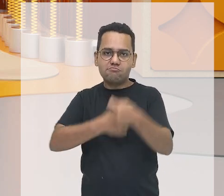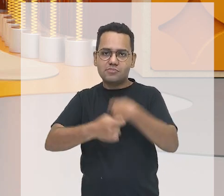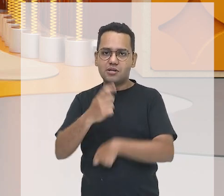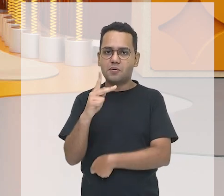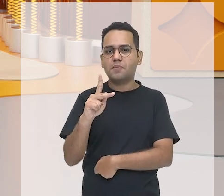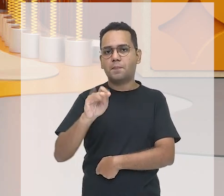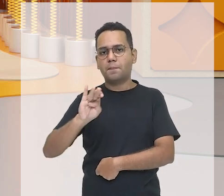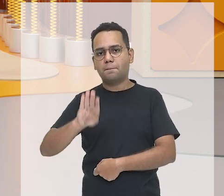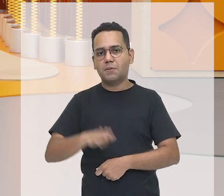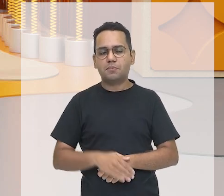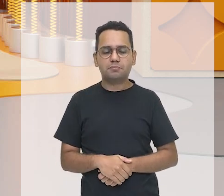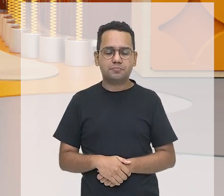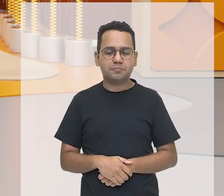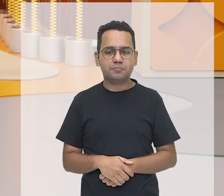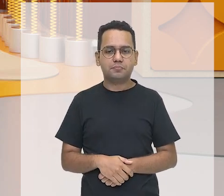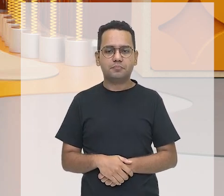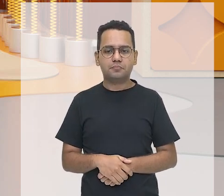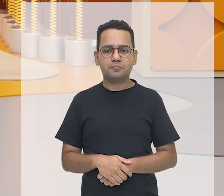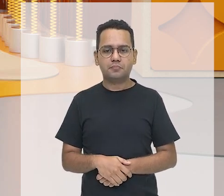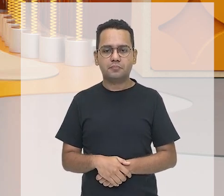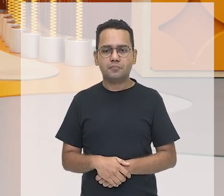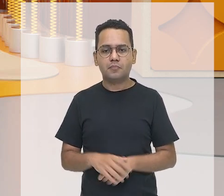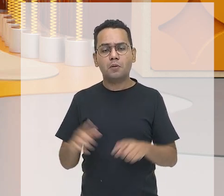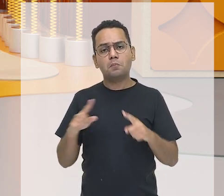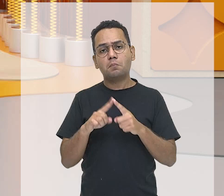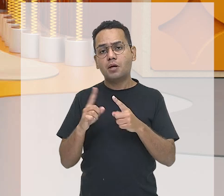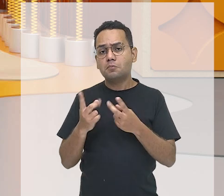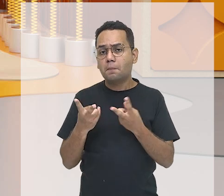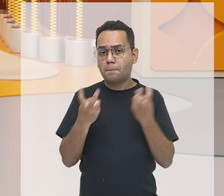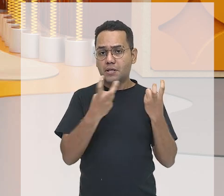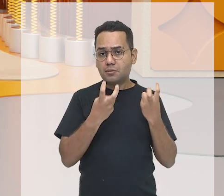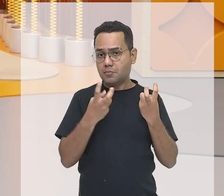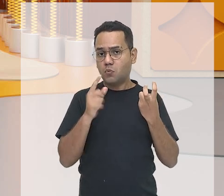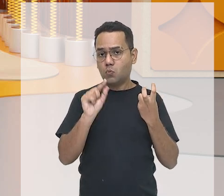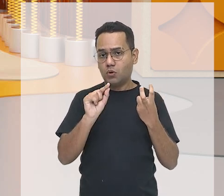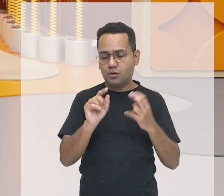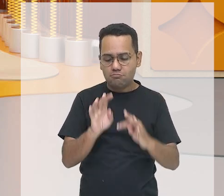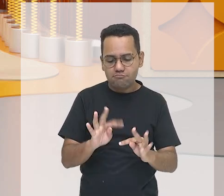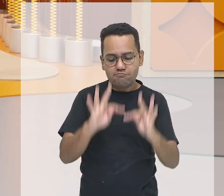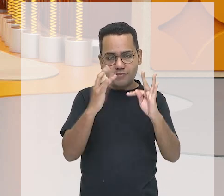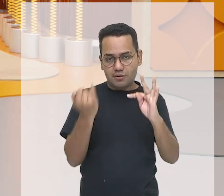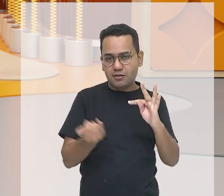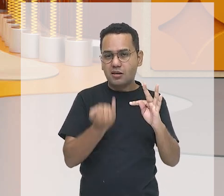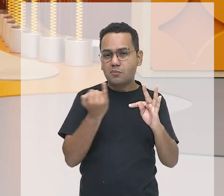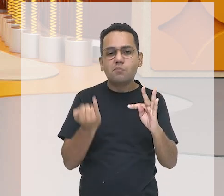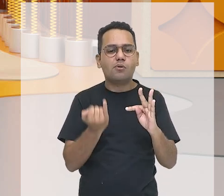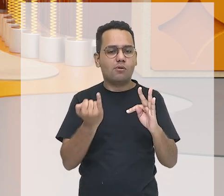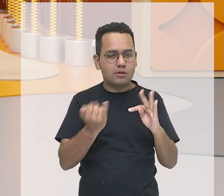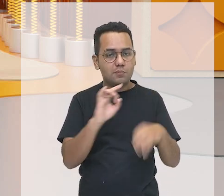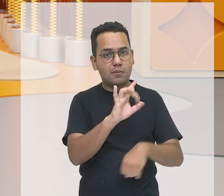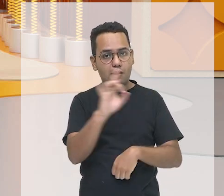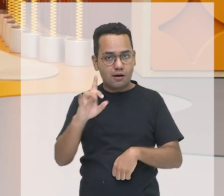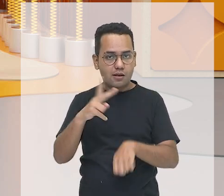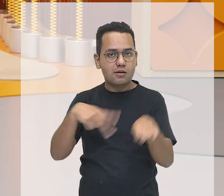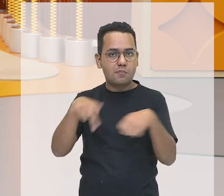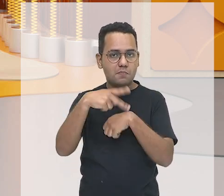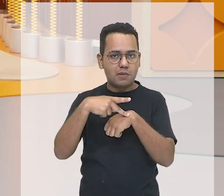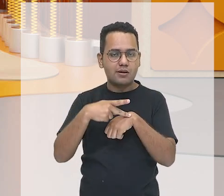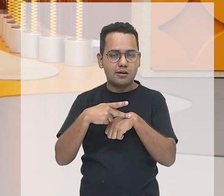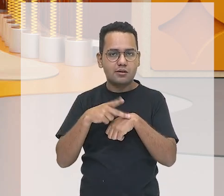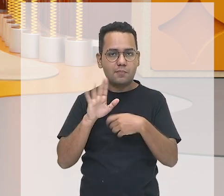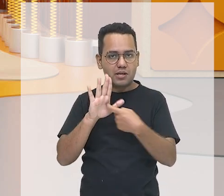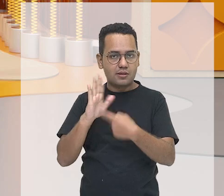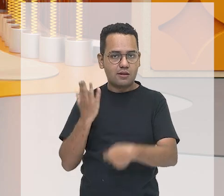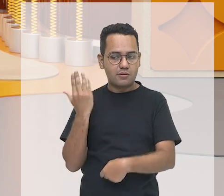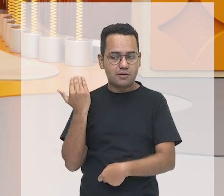observa realmente a importância da tecnologia para o desenvolvimento econômico desses países, tá? Agora, quais serão